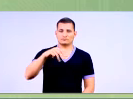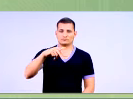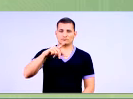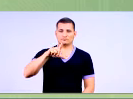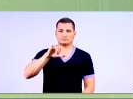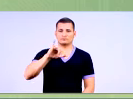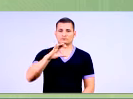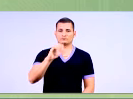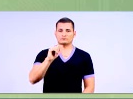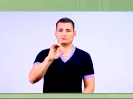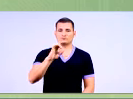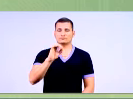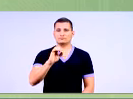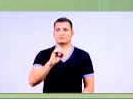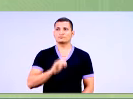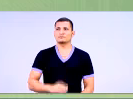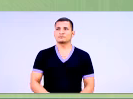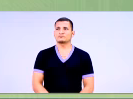Complicado. Próximo,